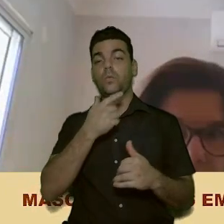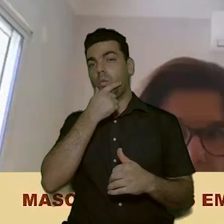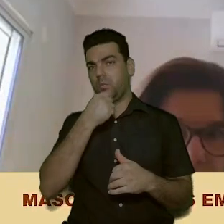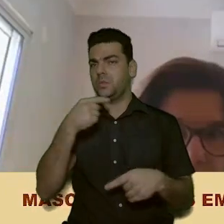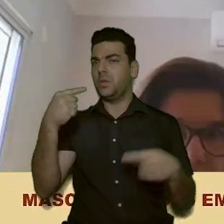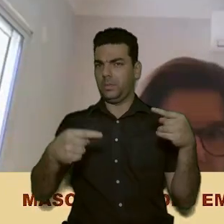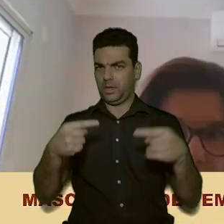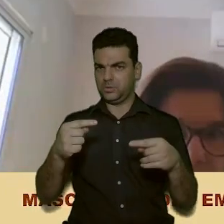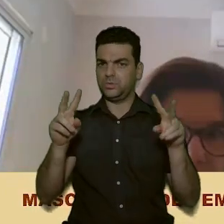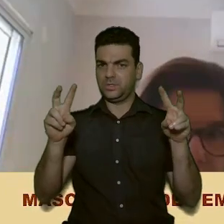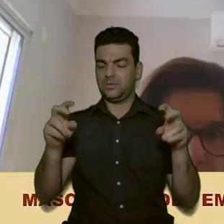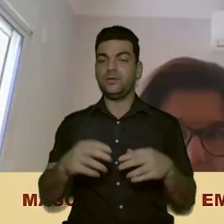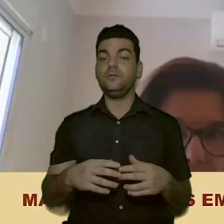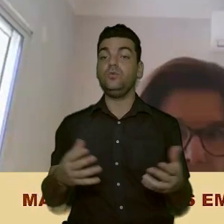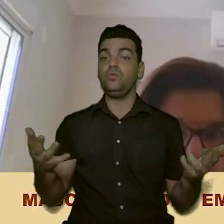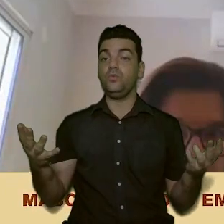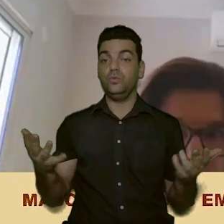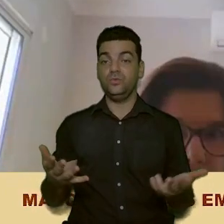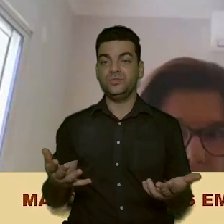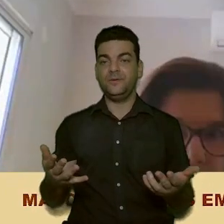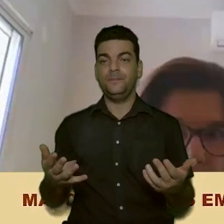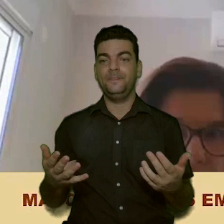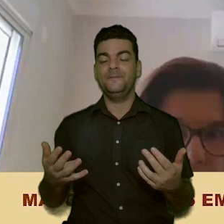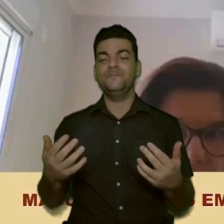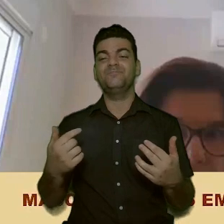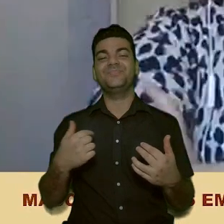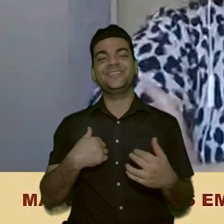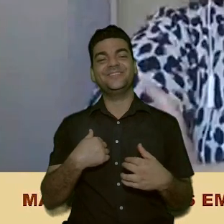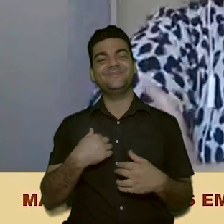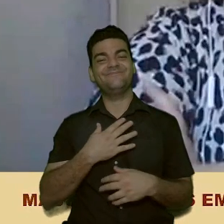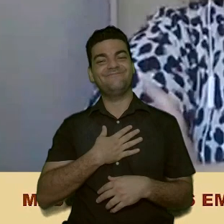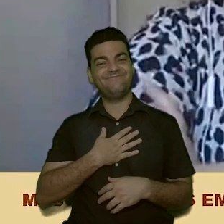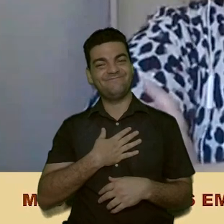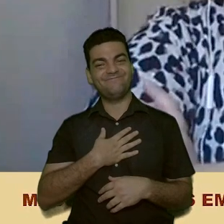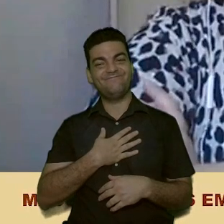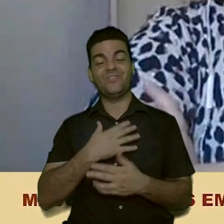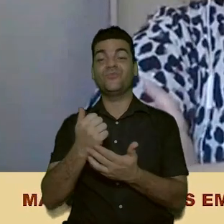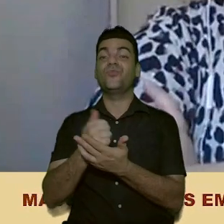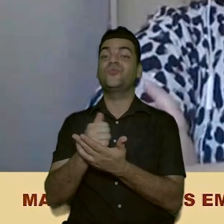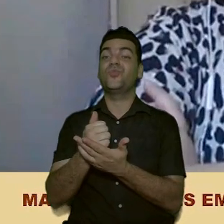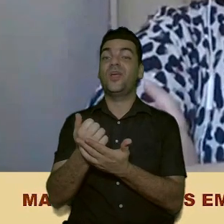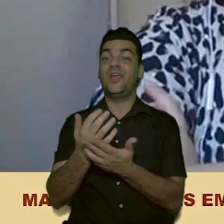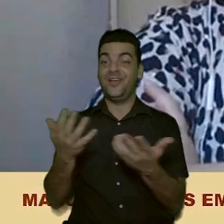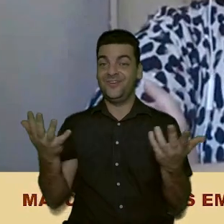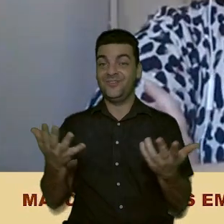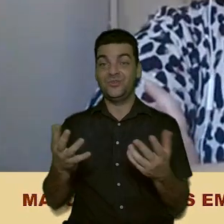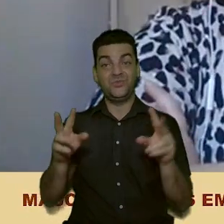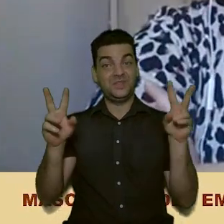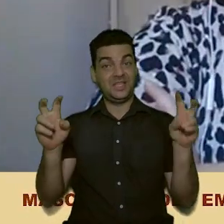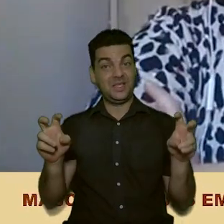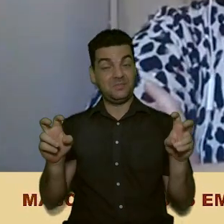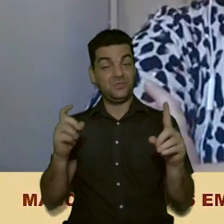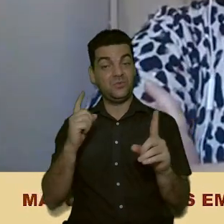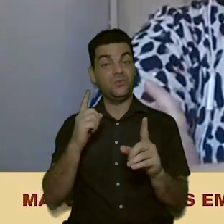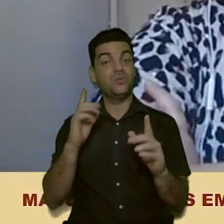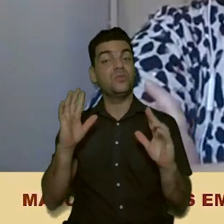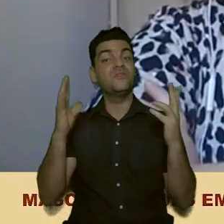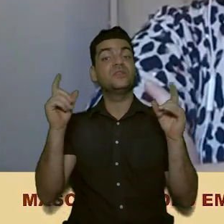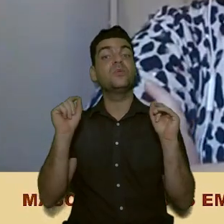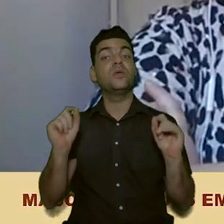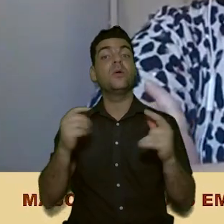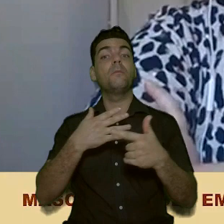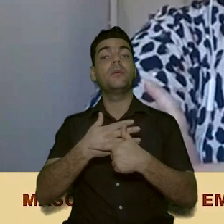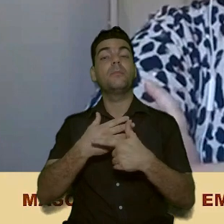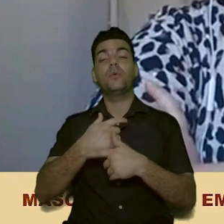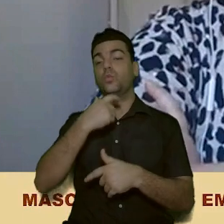Debate. Hoje eu tenho a honra de fazer a mediação aqui. O tema do nosso encontro será o papel do homem